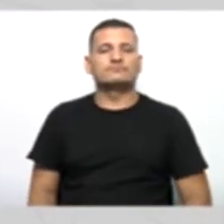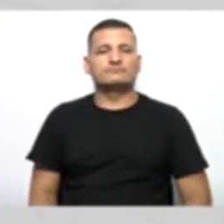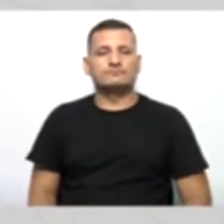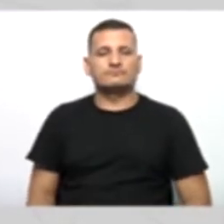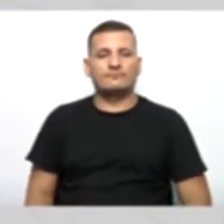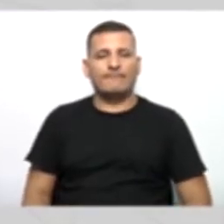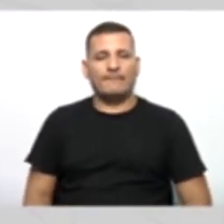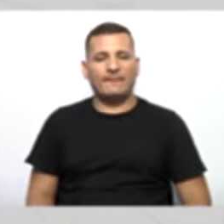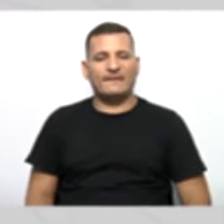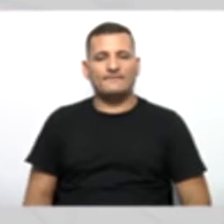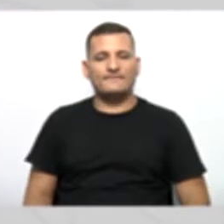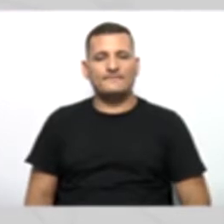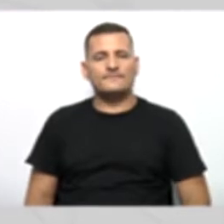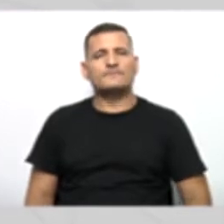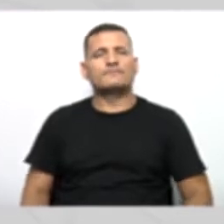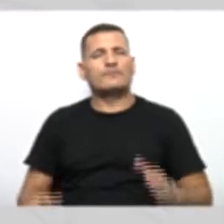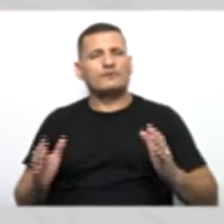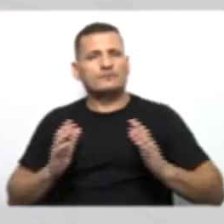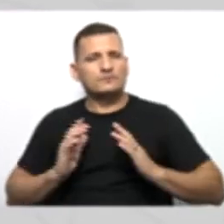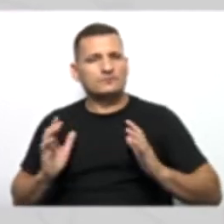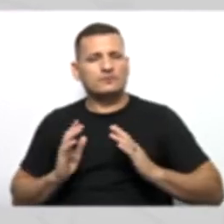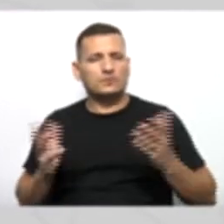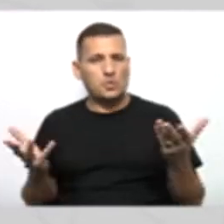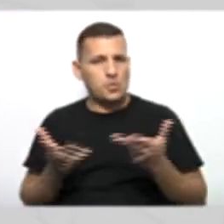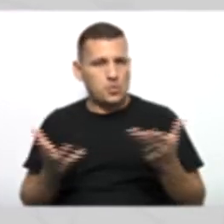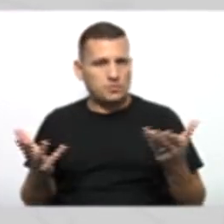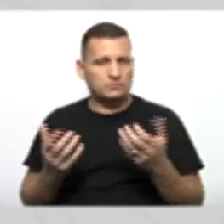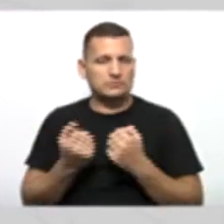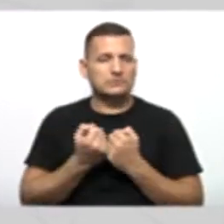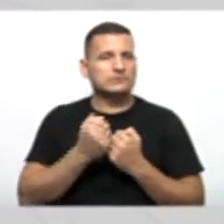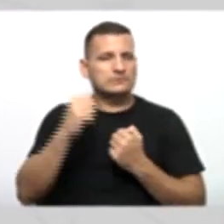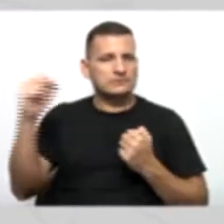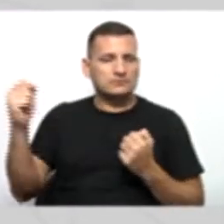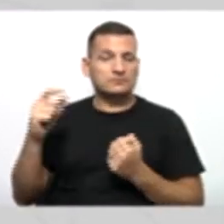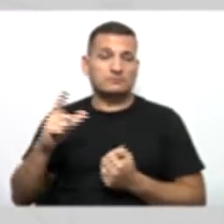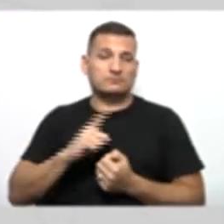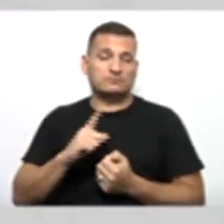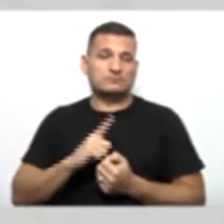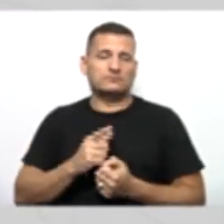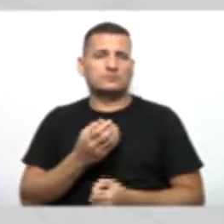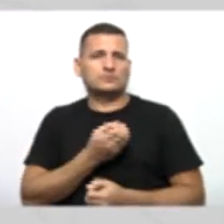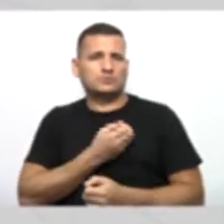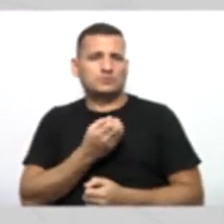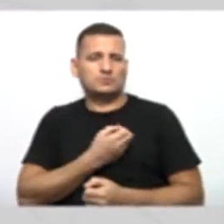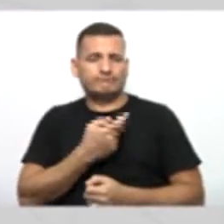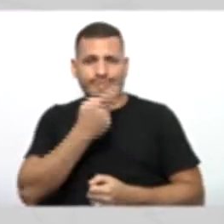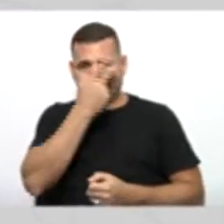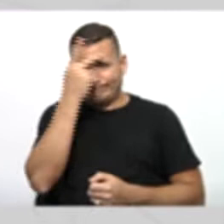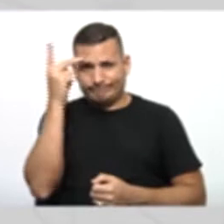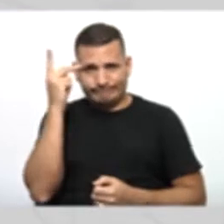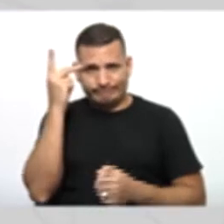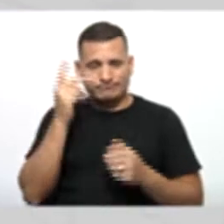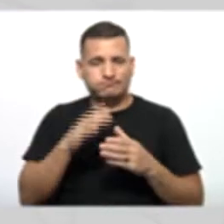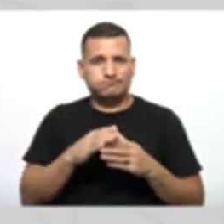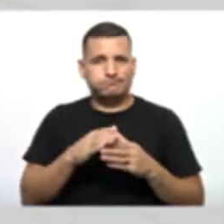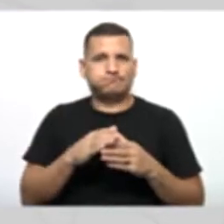Bom, e nas grandes cidades de hoje, existem um grande número de pessoas num espaço reduzido,